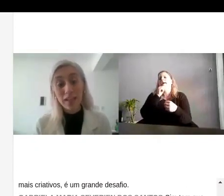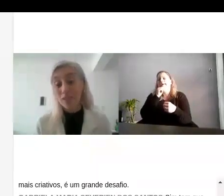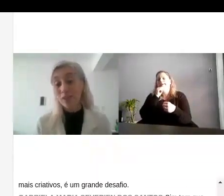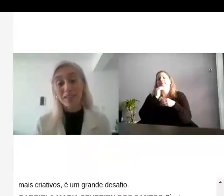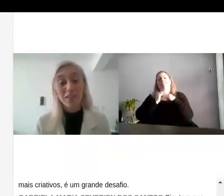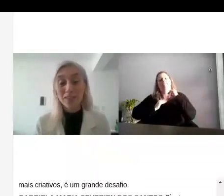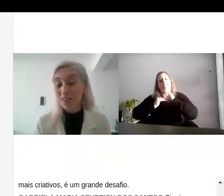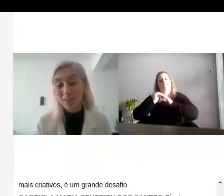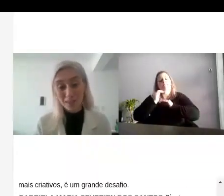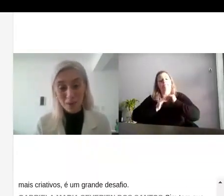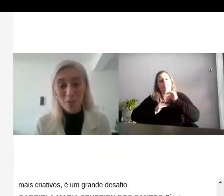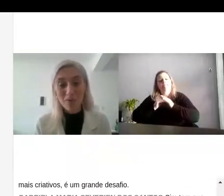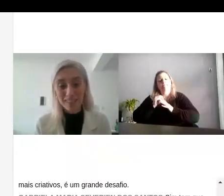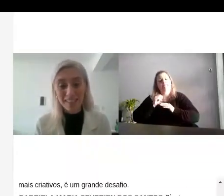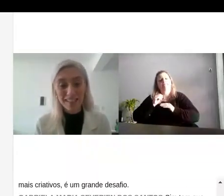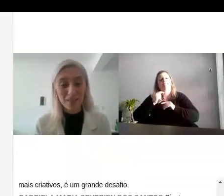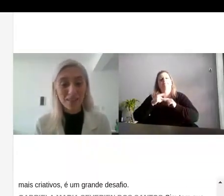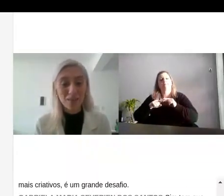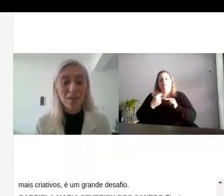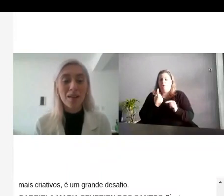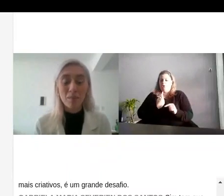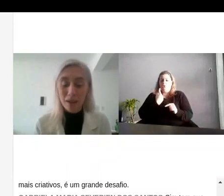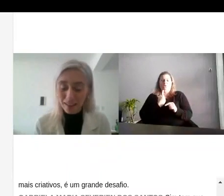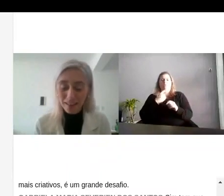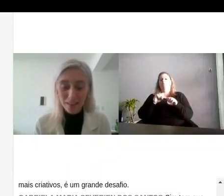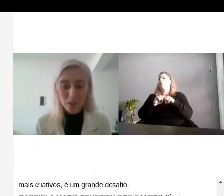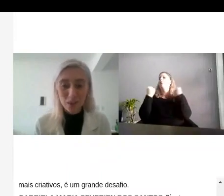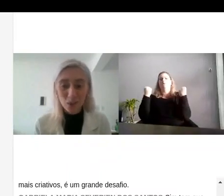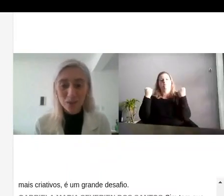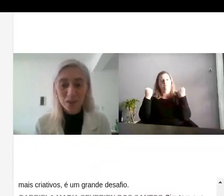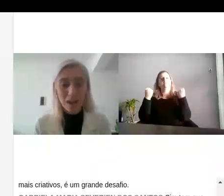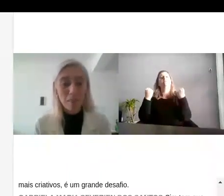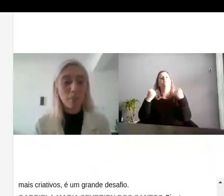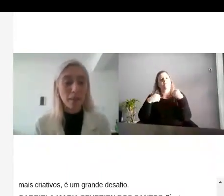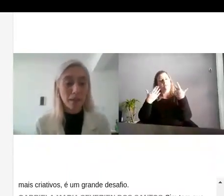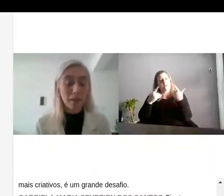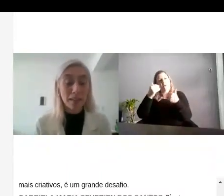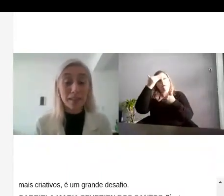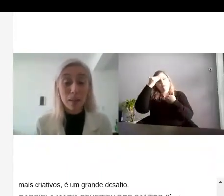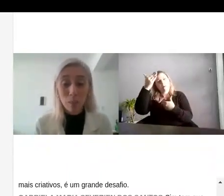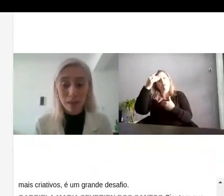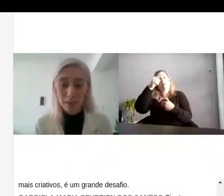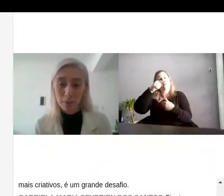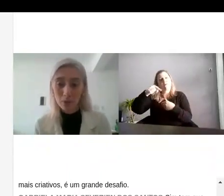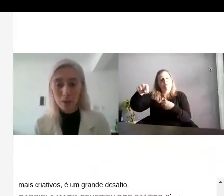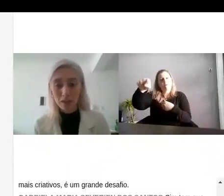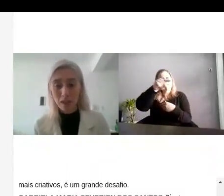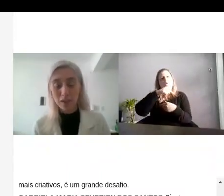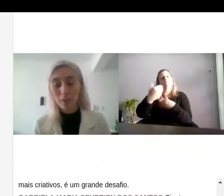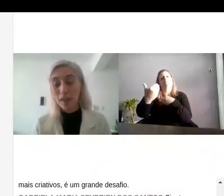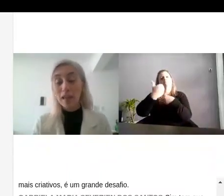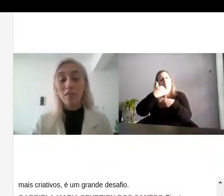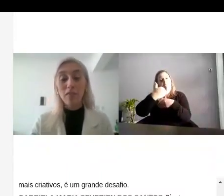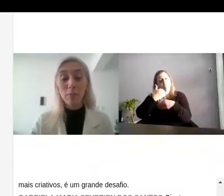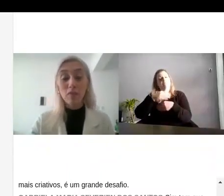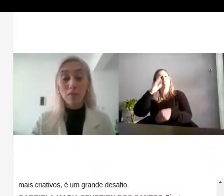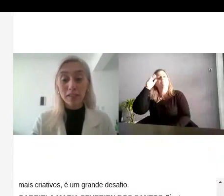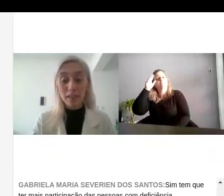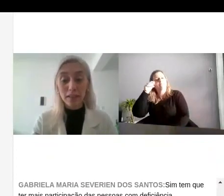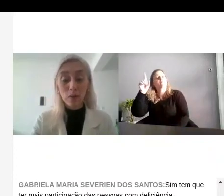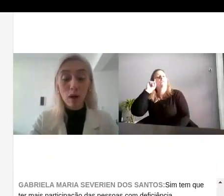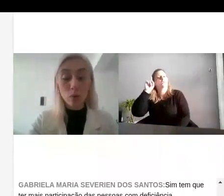e sozinho a gente não tem como fazer isso. Então, agradeço a todos já que estão participando com a gente. Felipe,